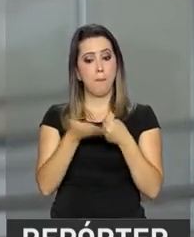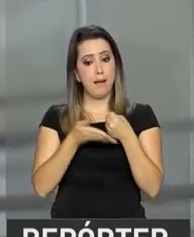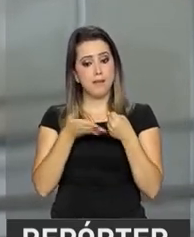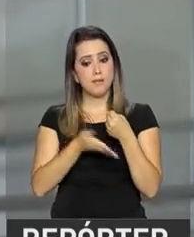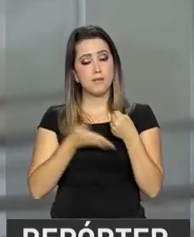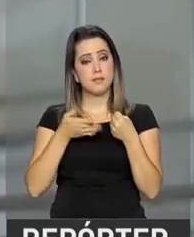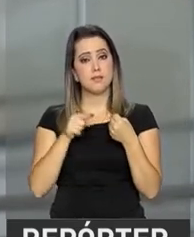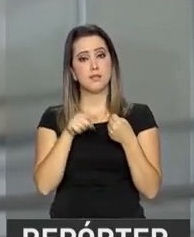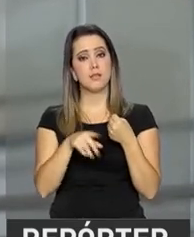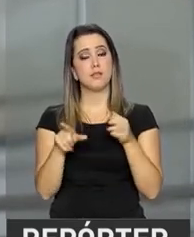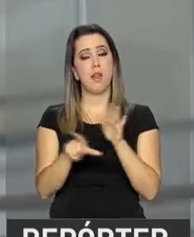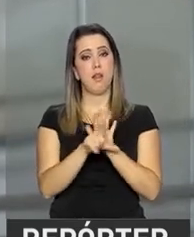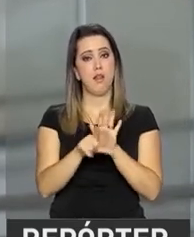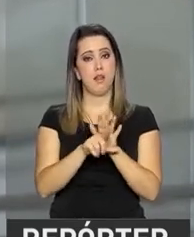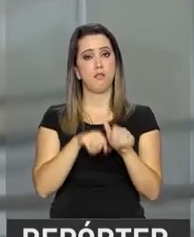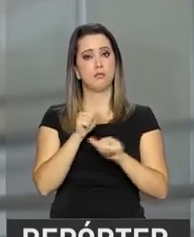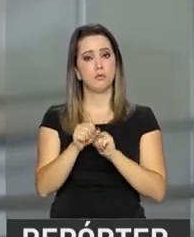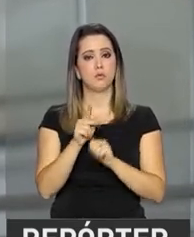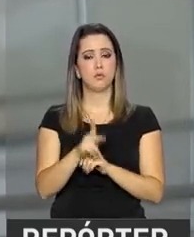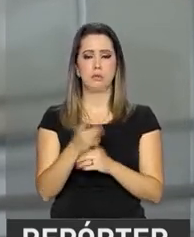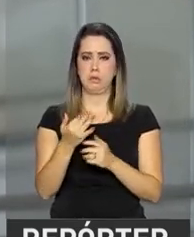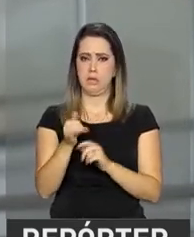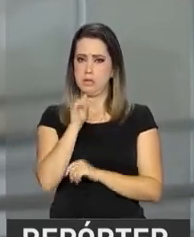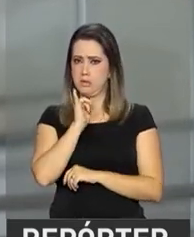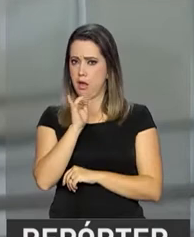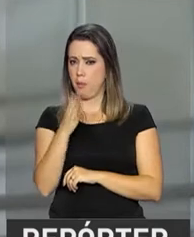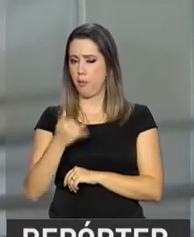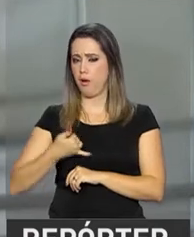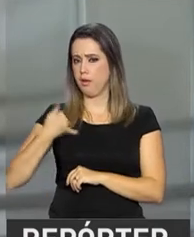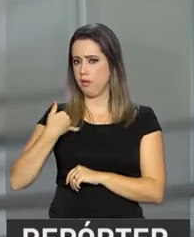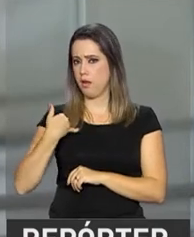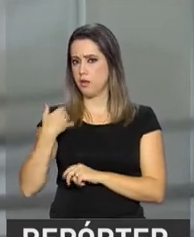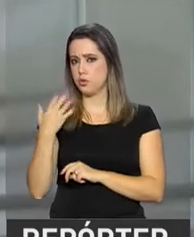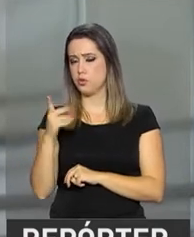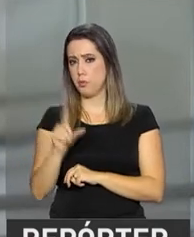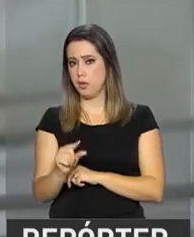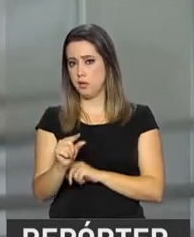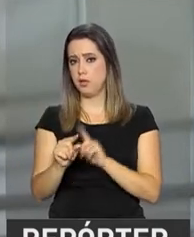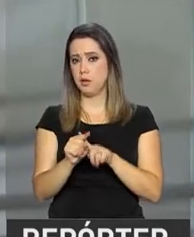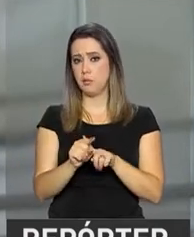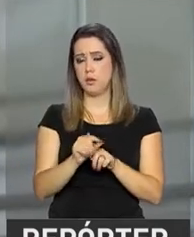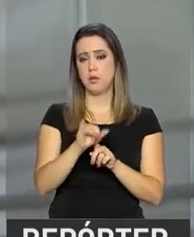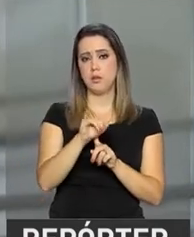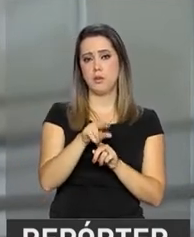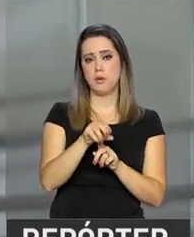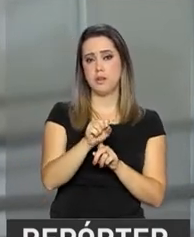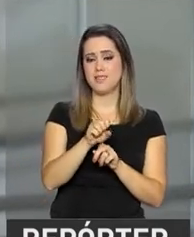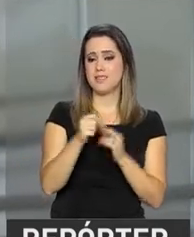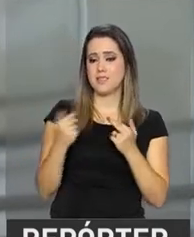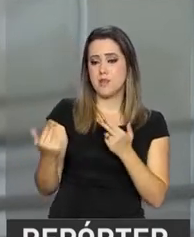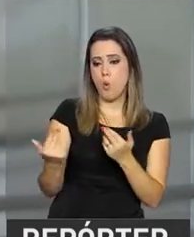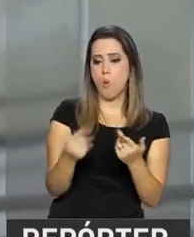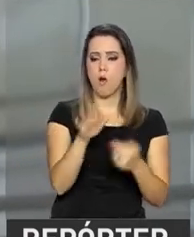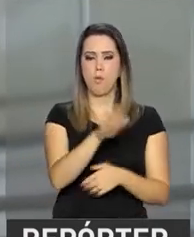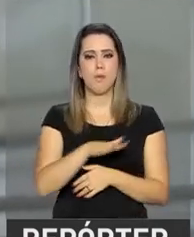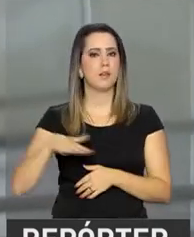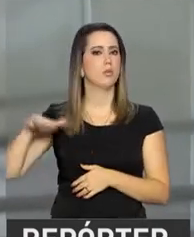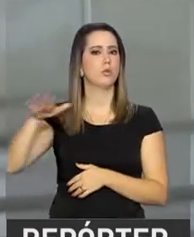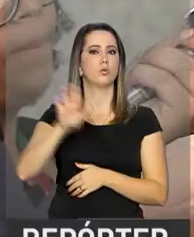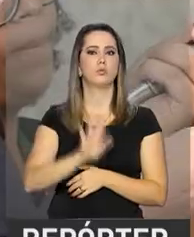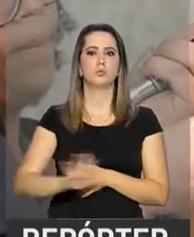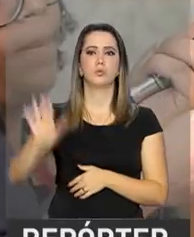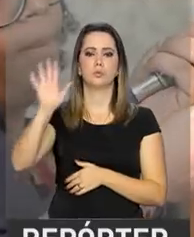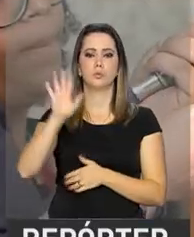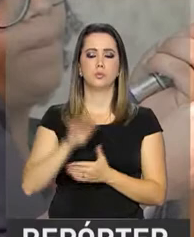da reforma, como, por exemplo, a idade mínima para se aposentar e uma previdência igual para todos os trabalhadores.